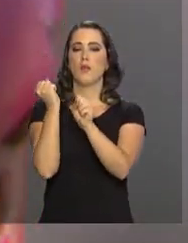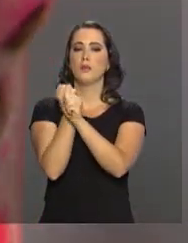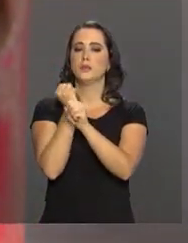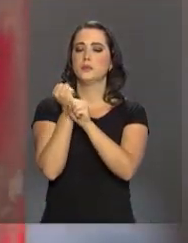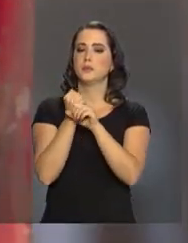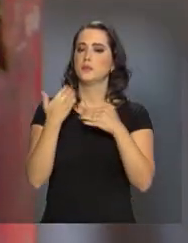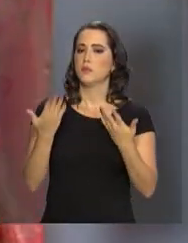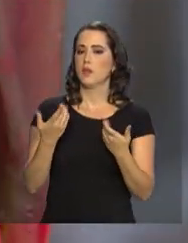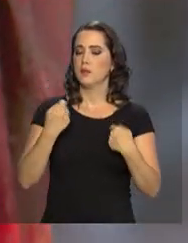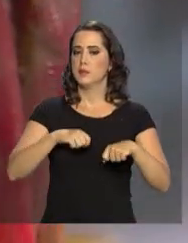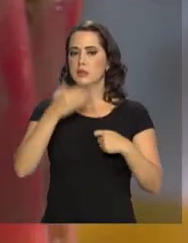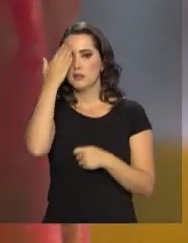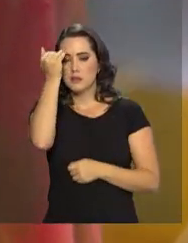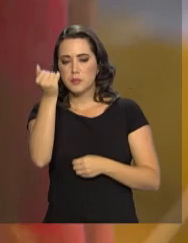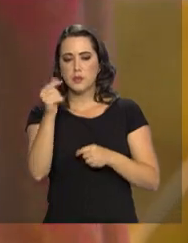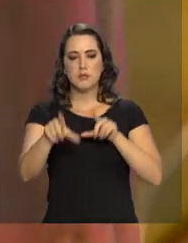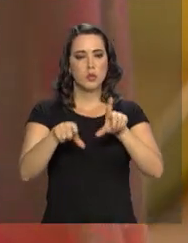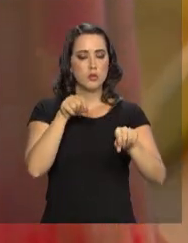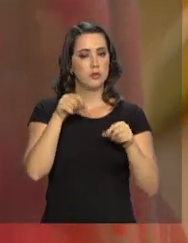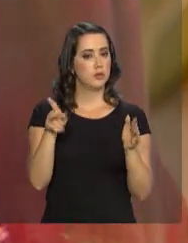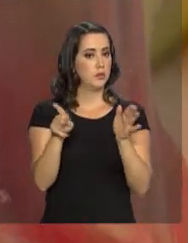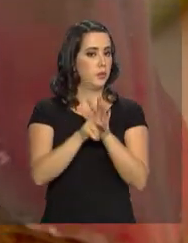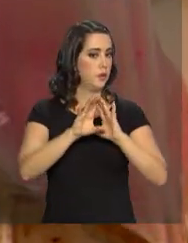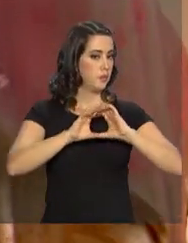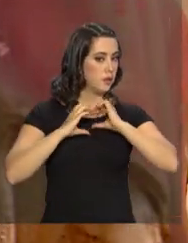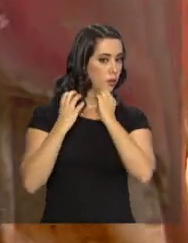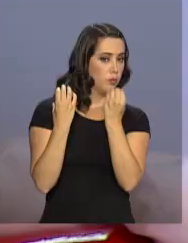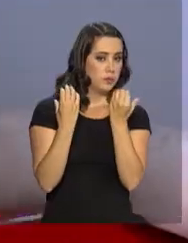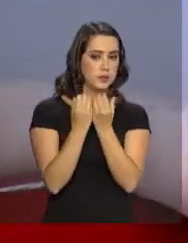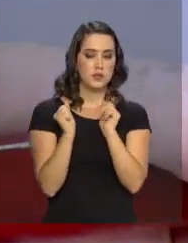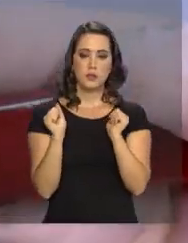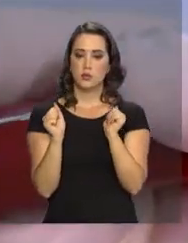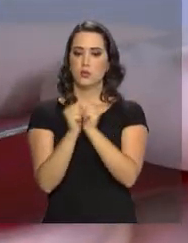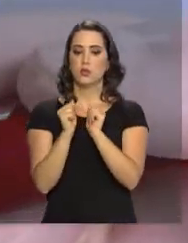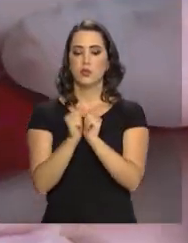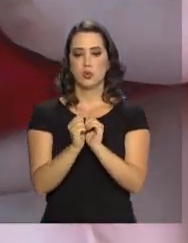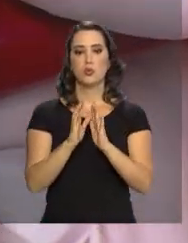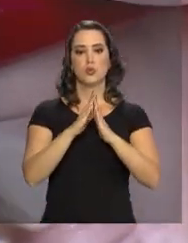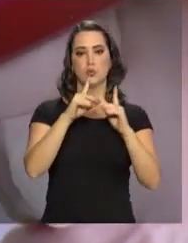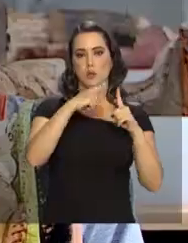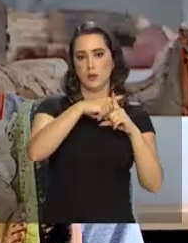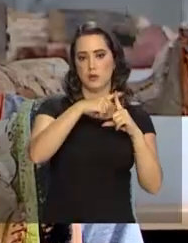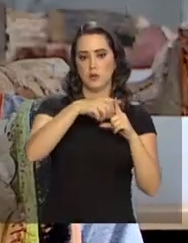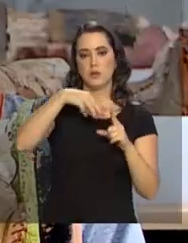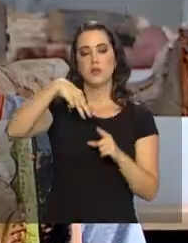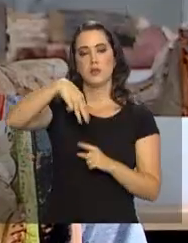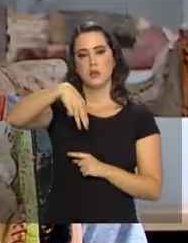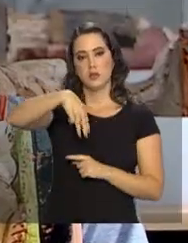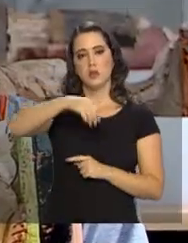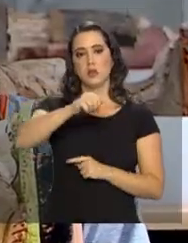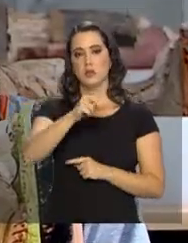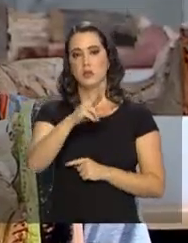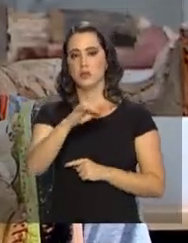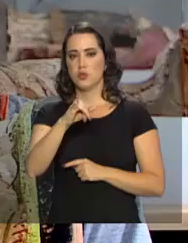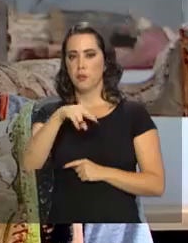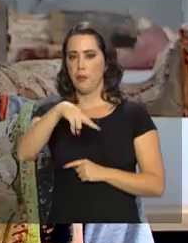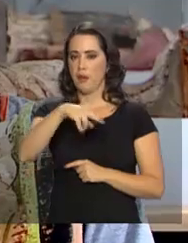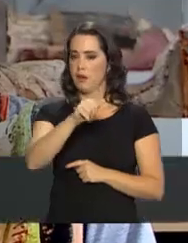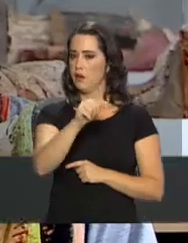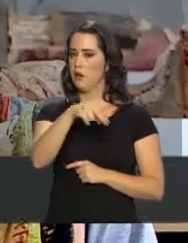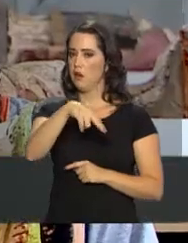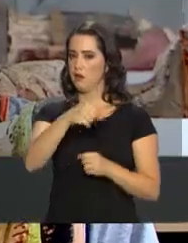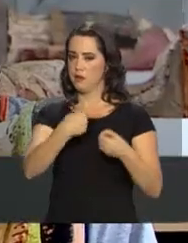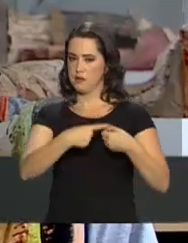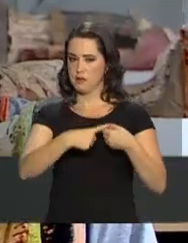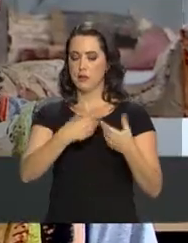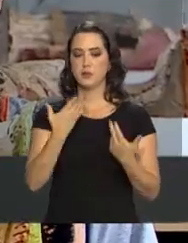construídos. Isso vai depender das definições das comunidades junto com a Arquidiocese de Mariana. Além do trabalho de guarda e conservação